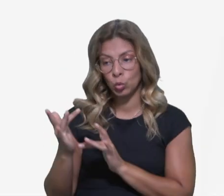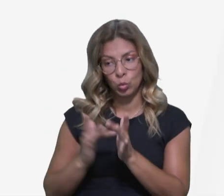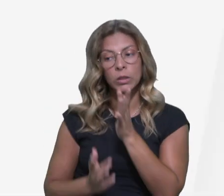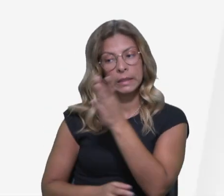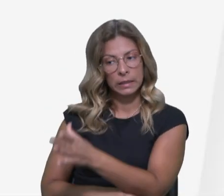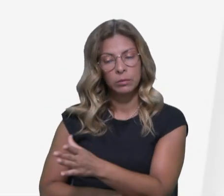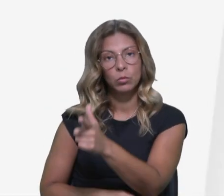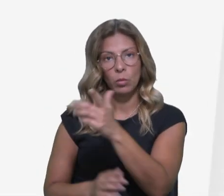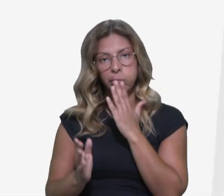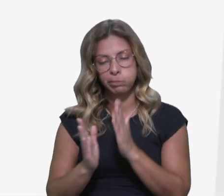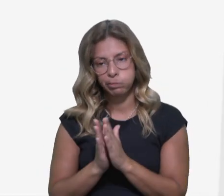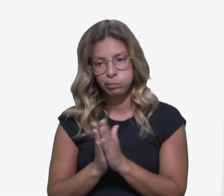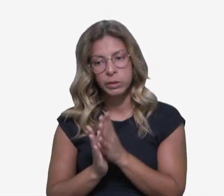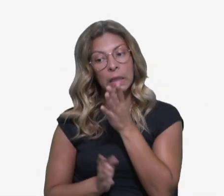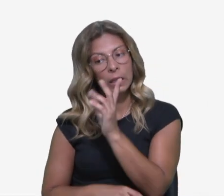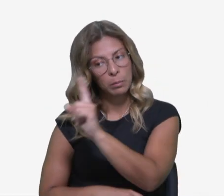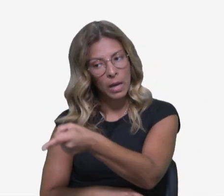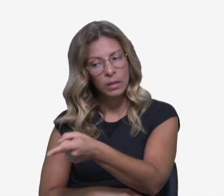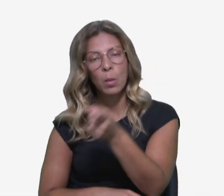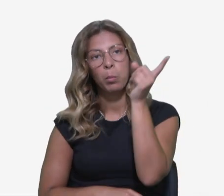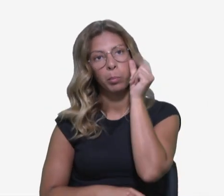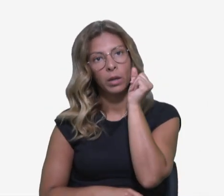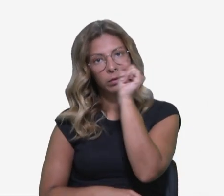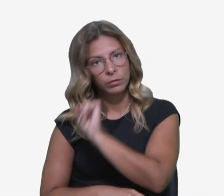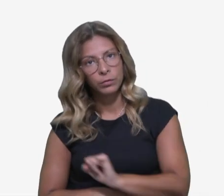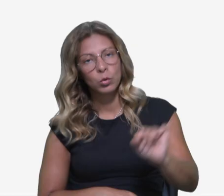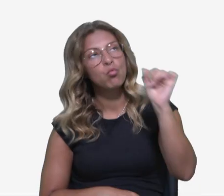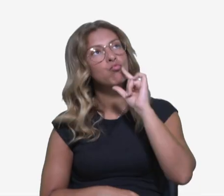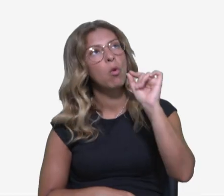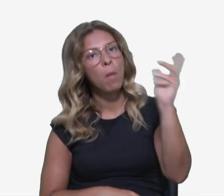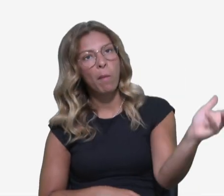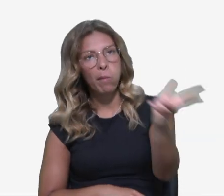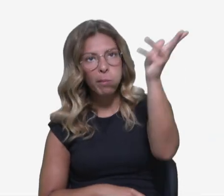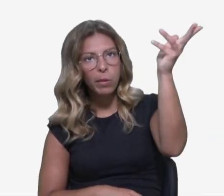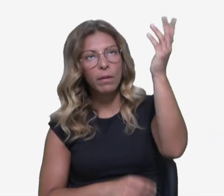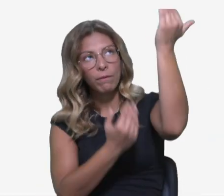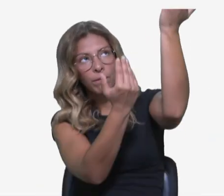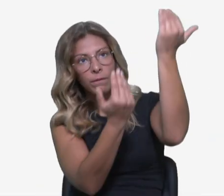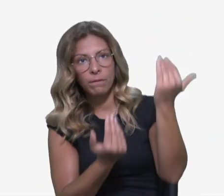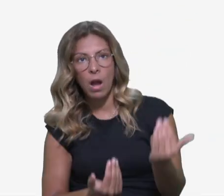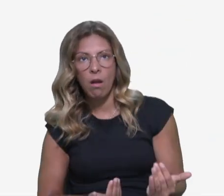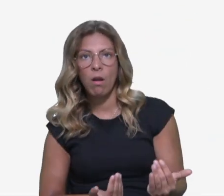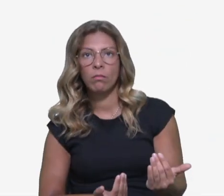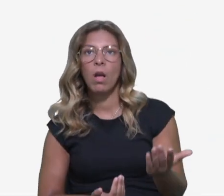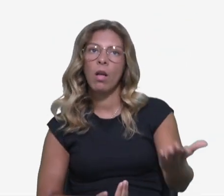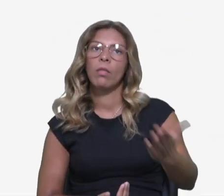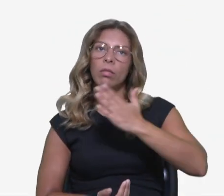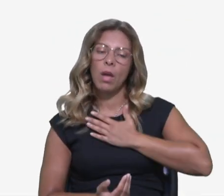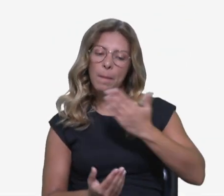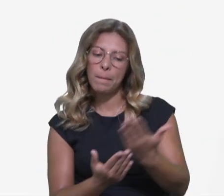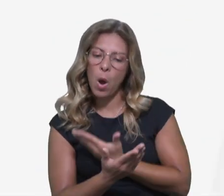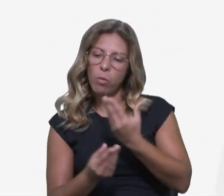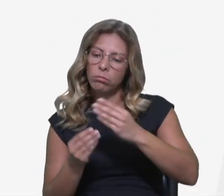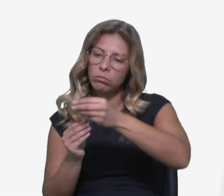Quando orardes, dizei: Pai, santificado seja o vosso nome. Venha o vosso reino, dai-nos em cada dia o pão da